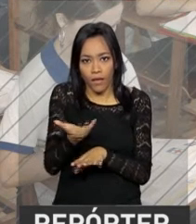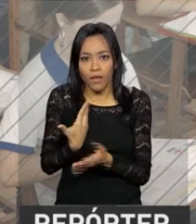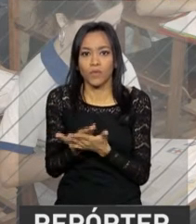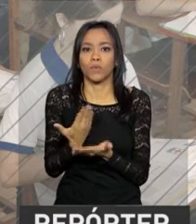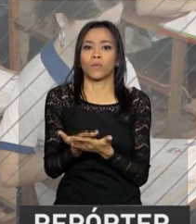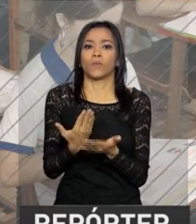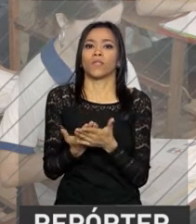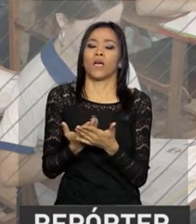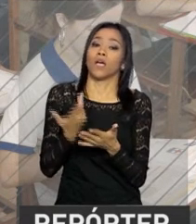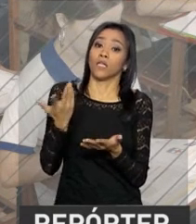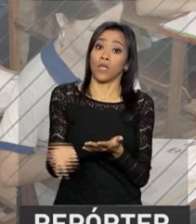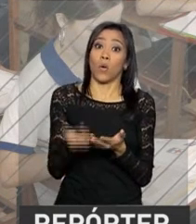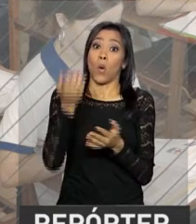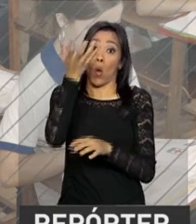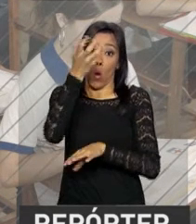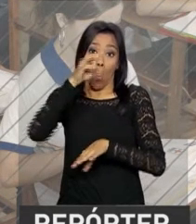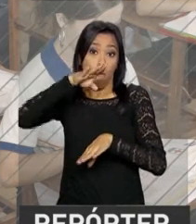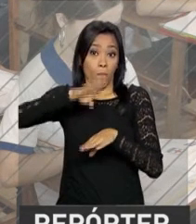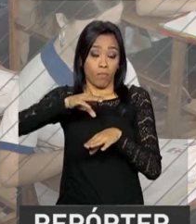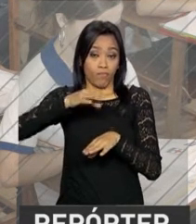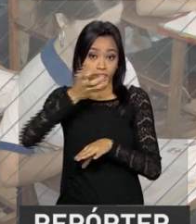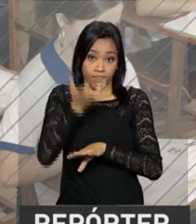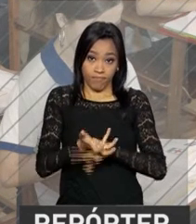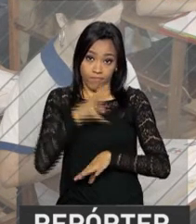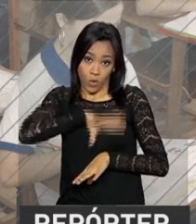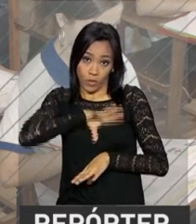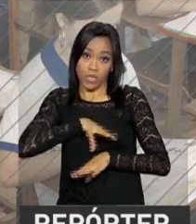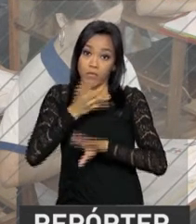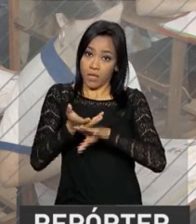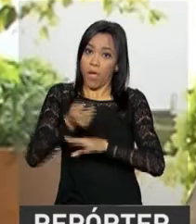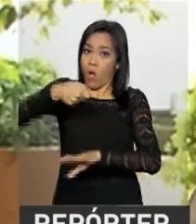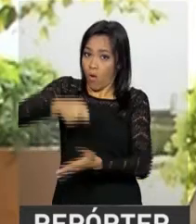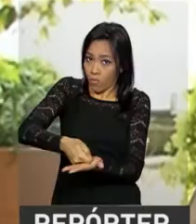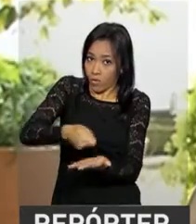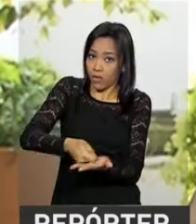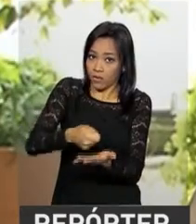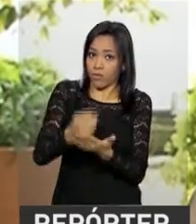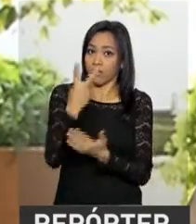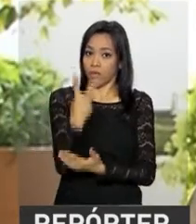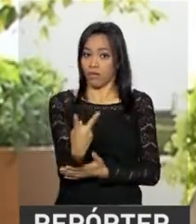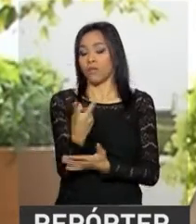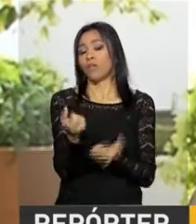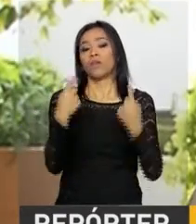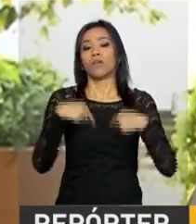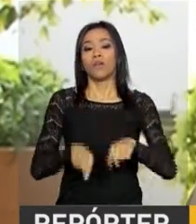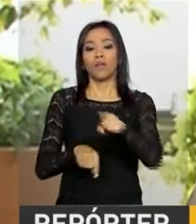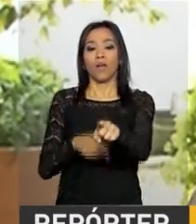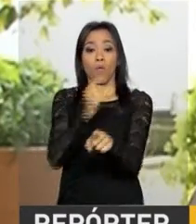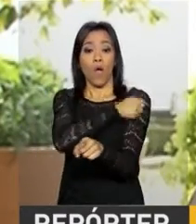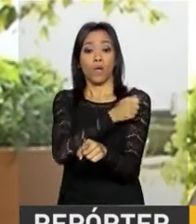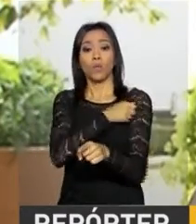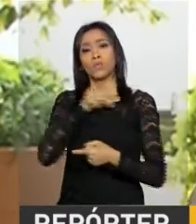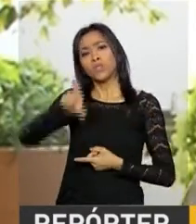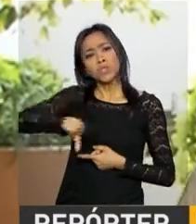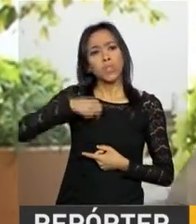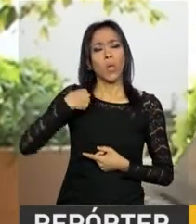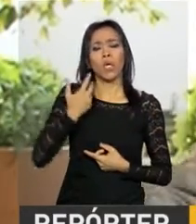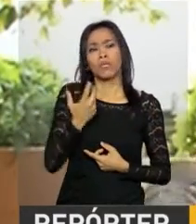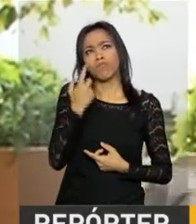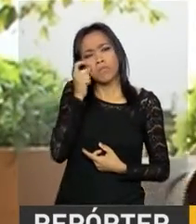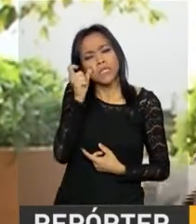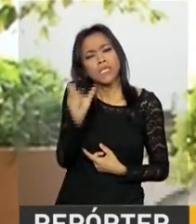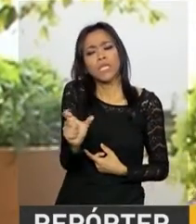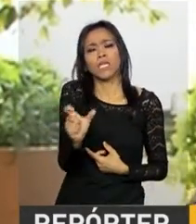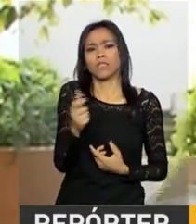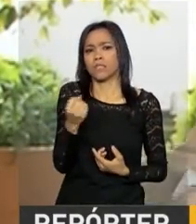dois momentos português e matemática vão ser obrigatórios o aluno escolhe de acordo com seu interesse se ele